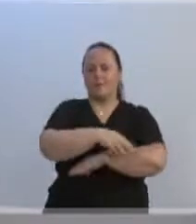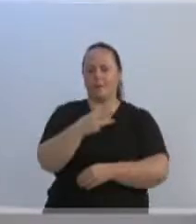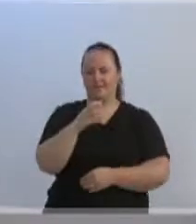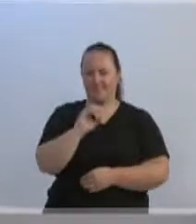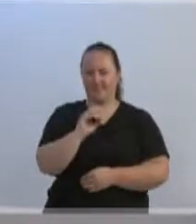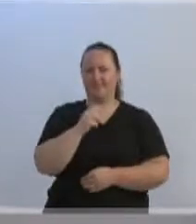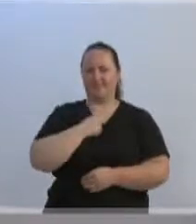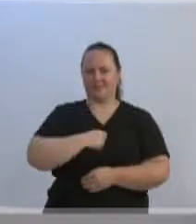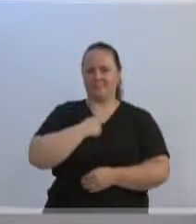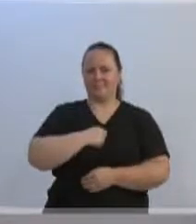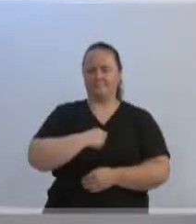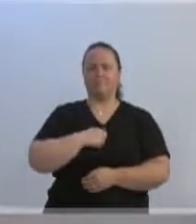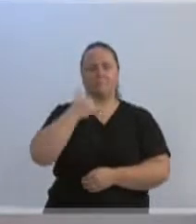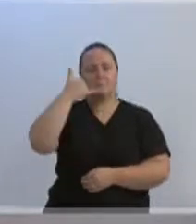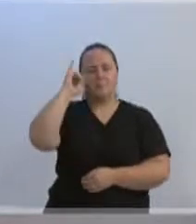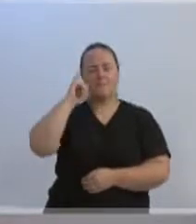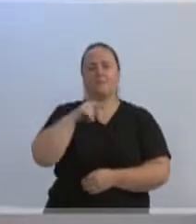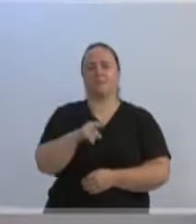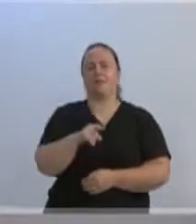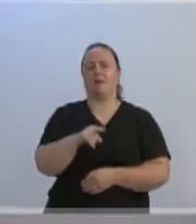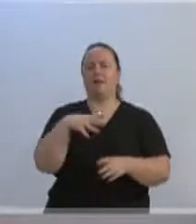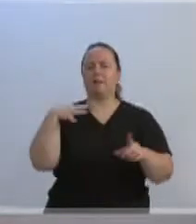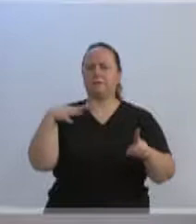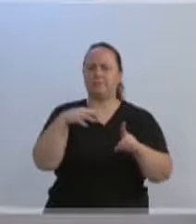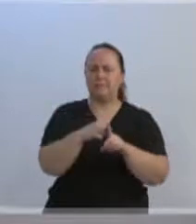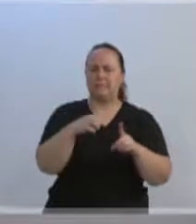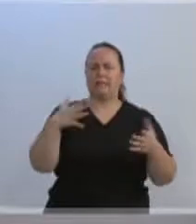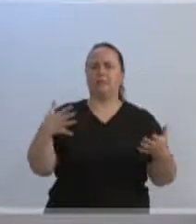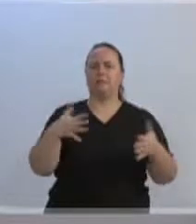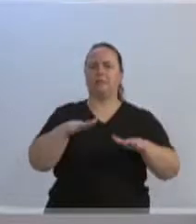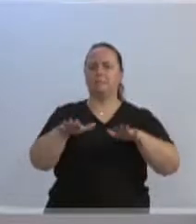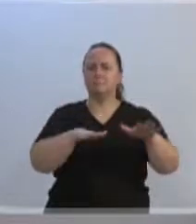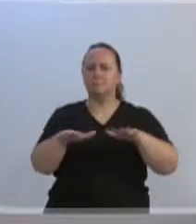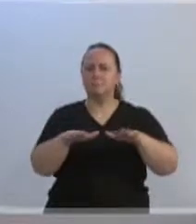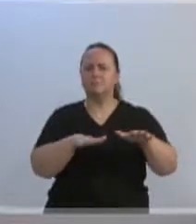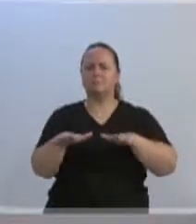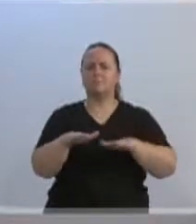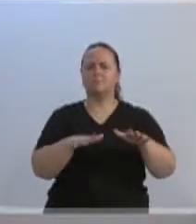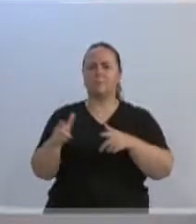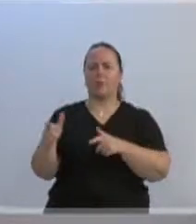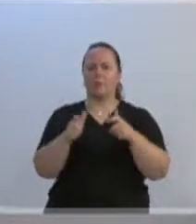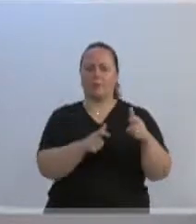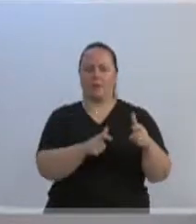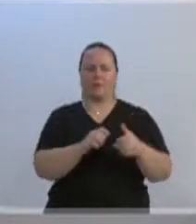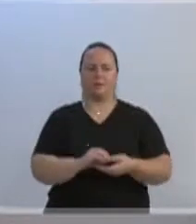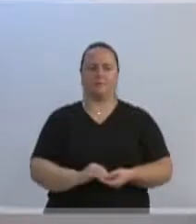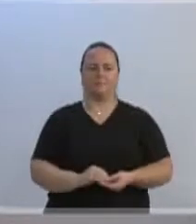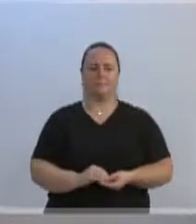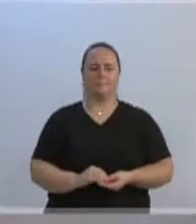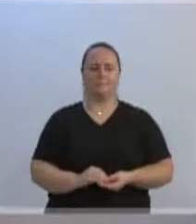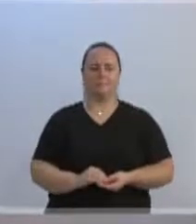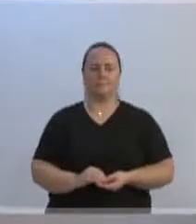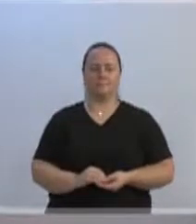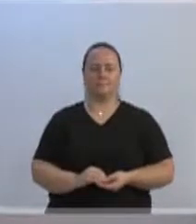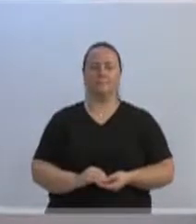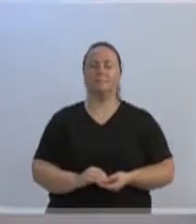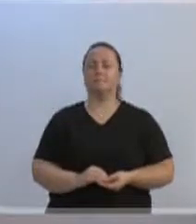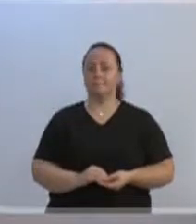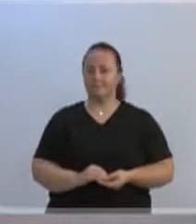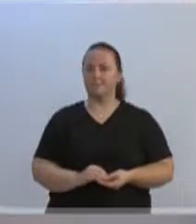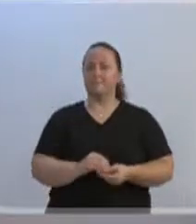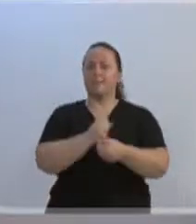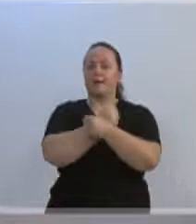assim acidentes e dando mais mobilidade para aquela região deixo aqui o meu abraço